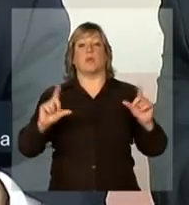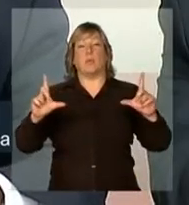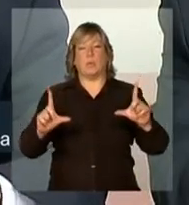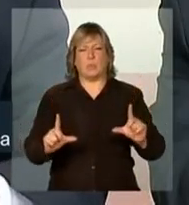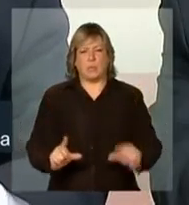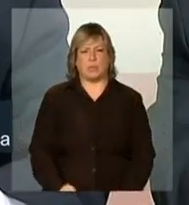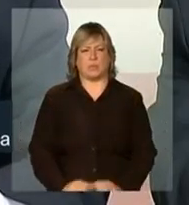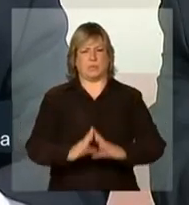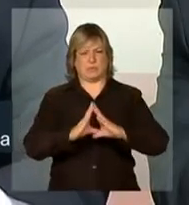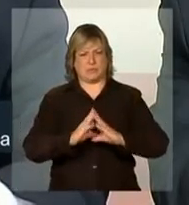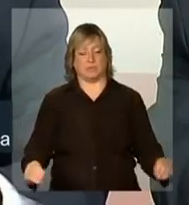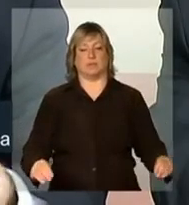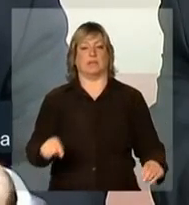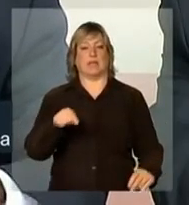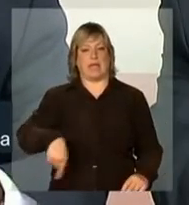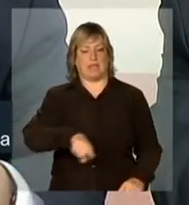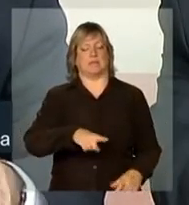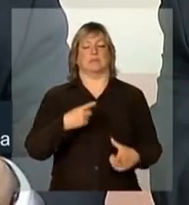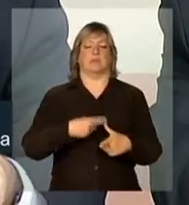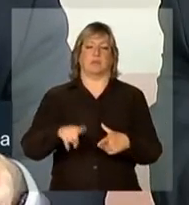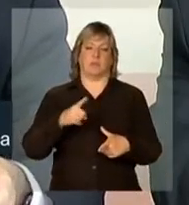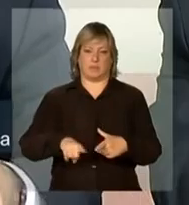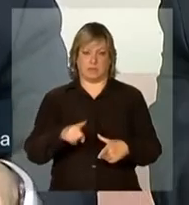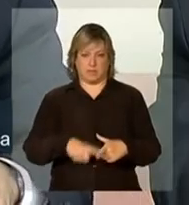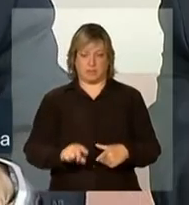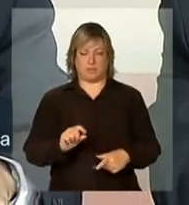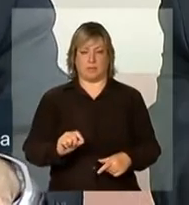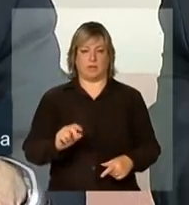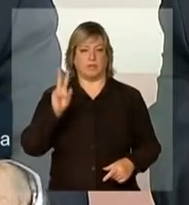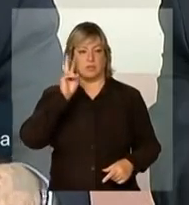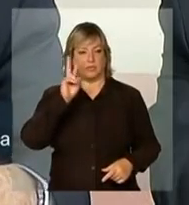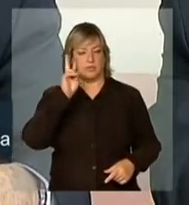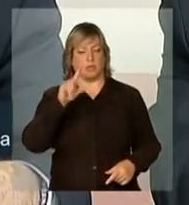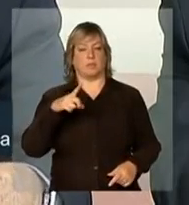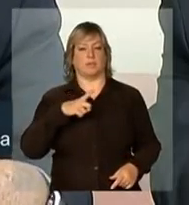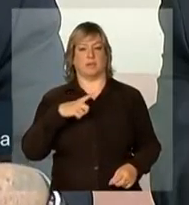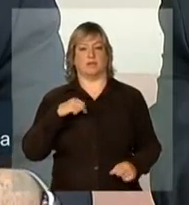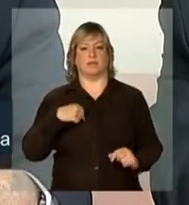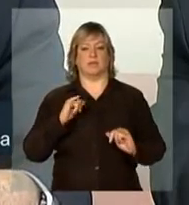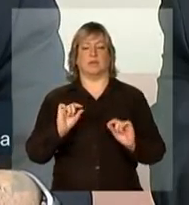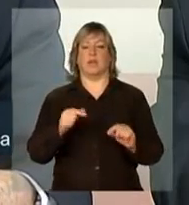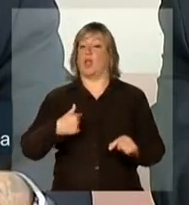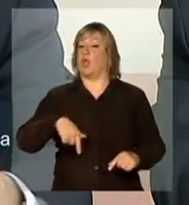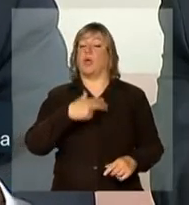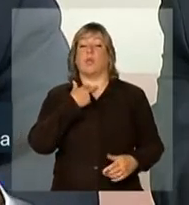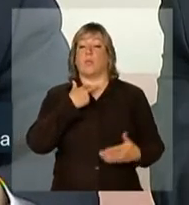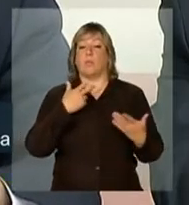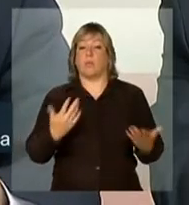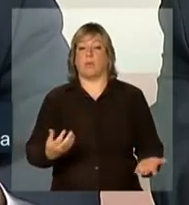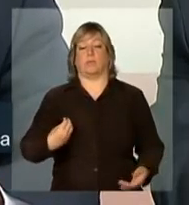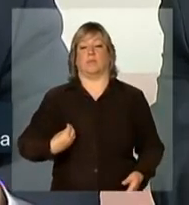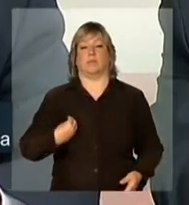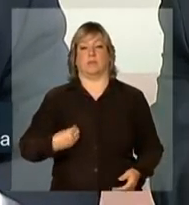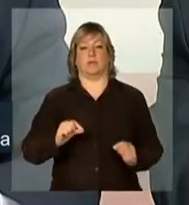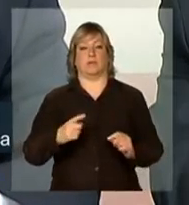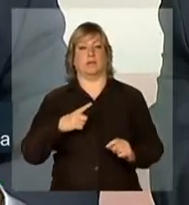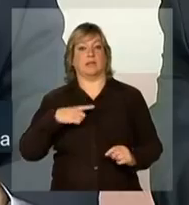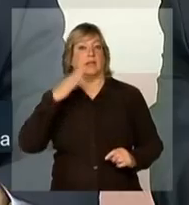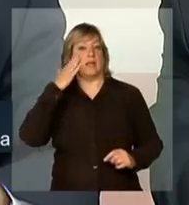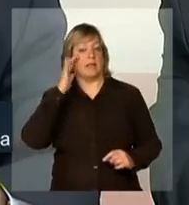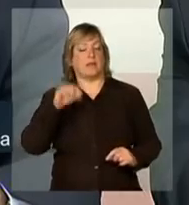drástica desse dessa situação com a qual, insisto, nós não podemos conviver tendo a